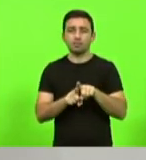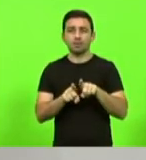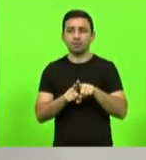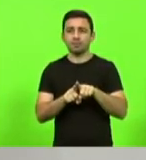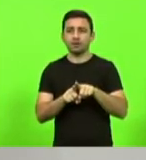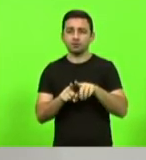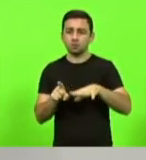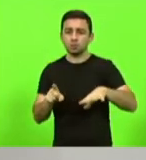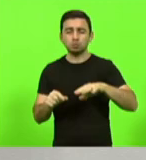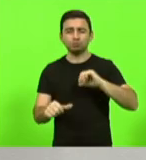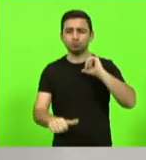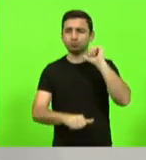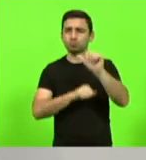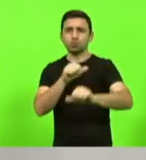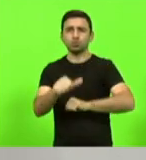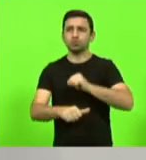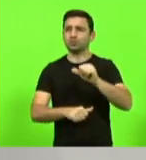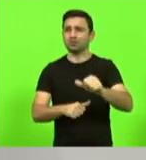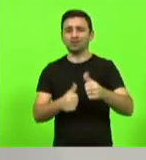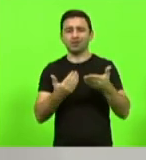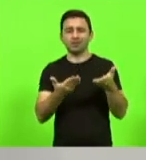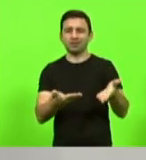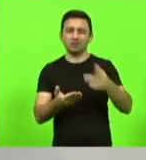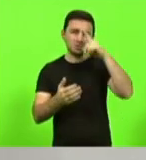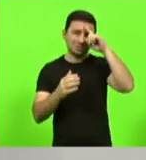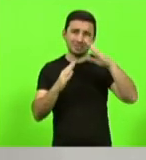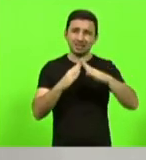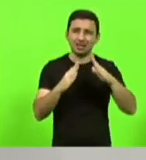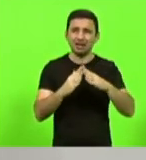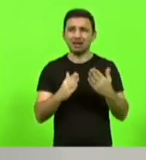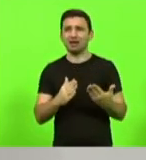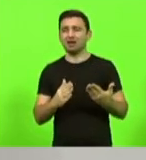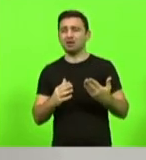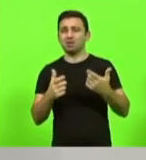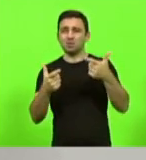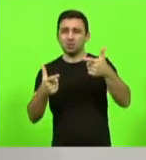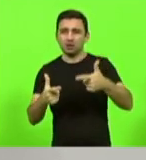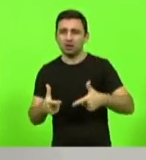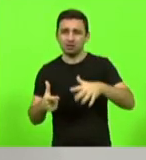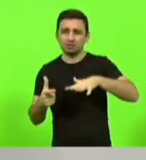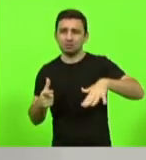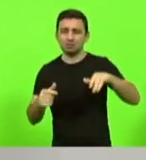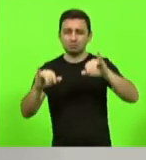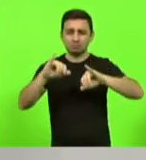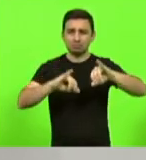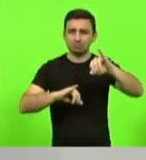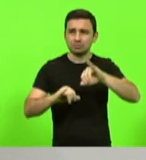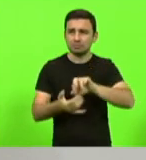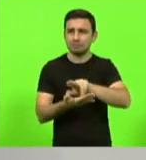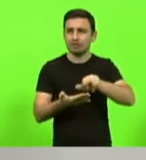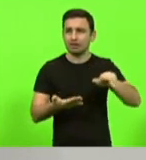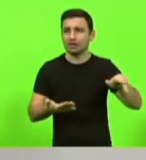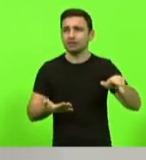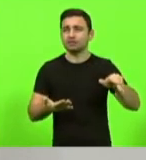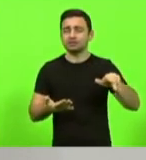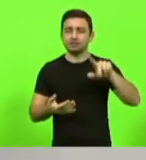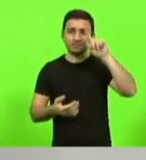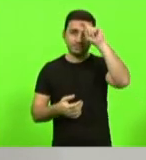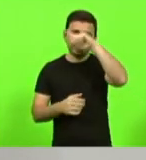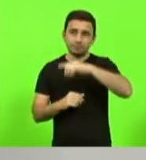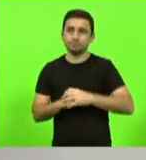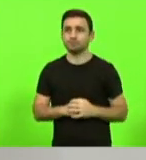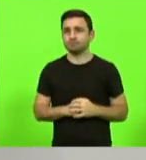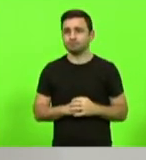o dia a dia dos hospitais, clínicas e laboratórios. Desde o início da pandemia, a FEUESC tem